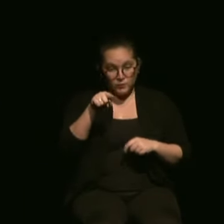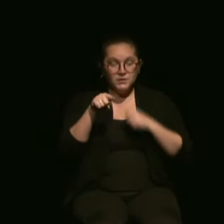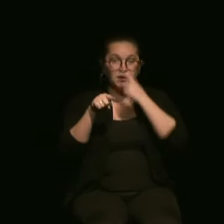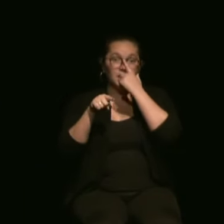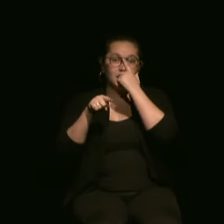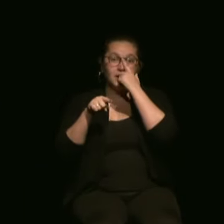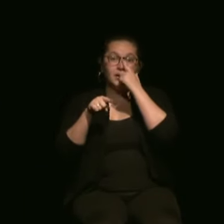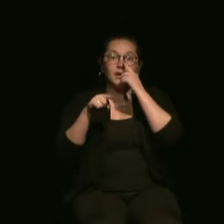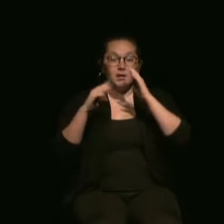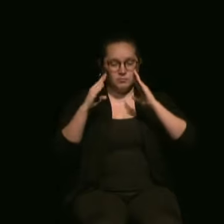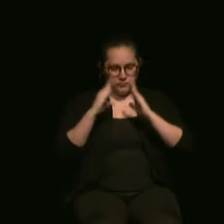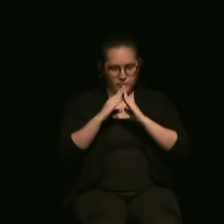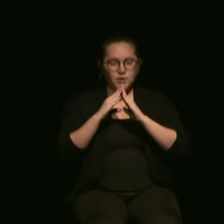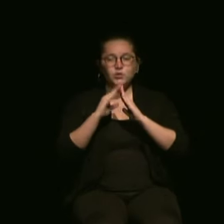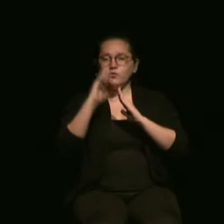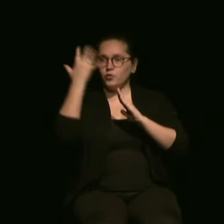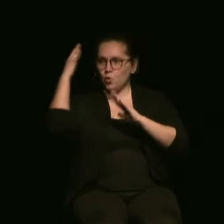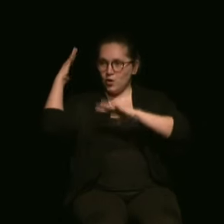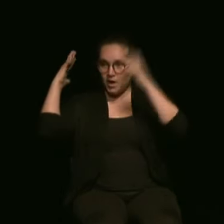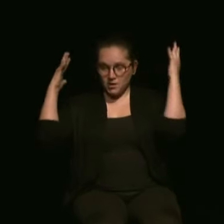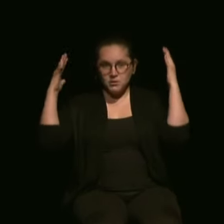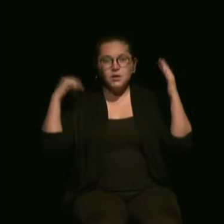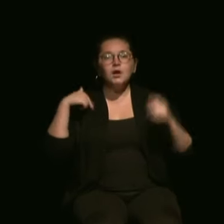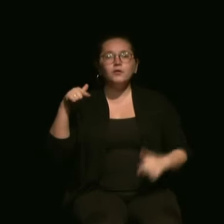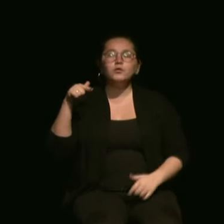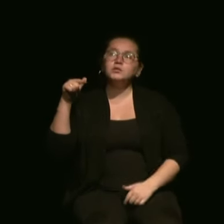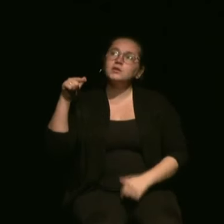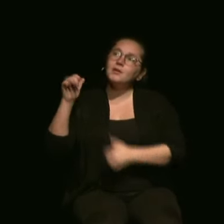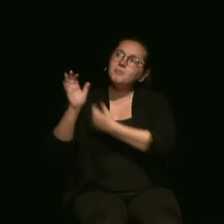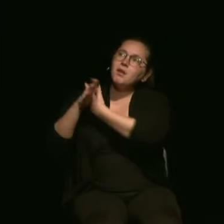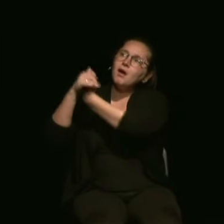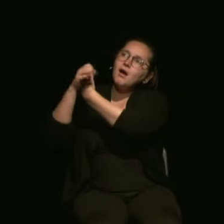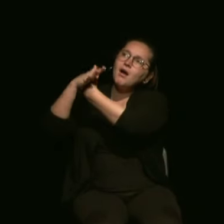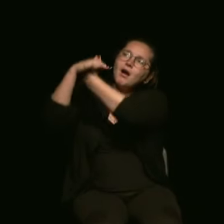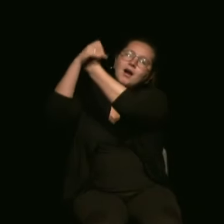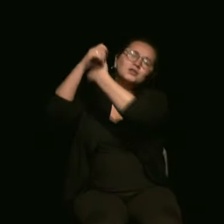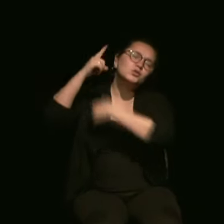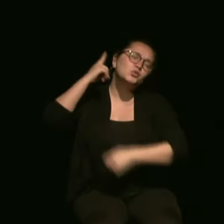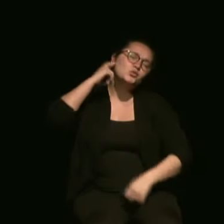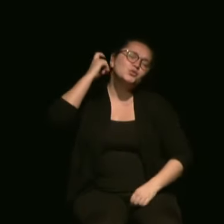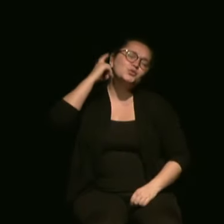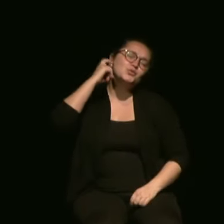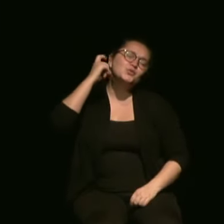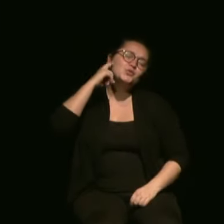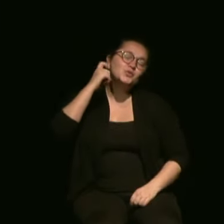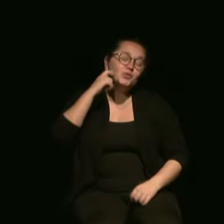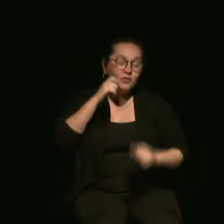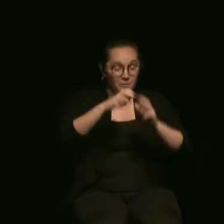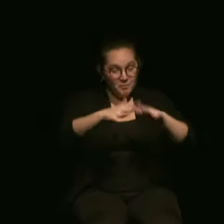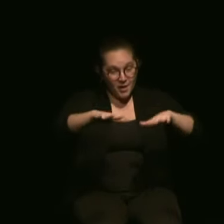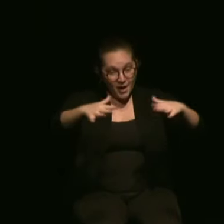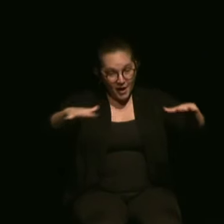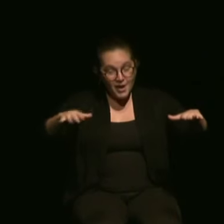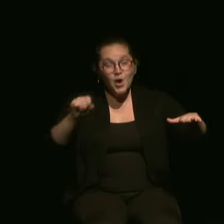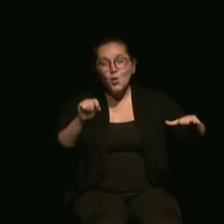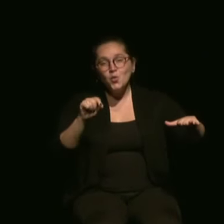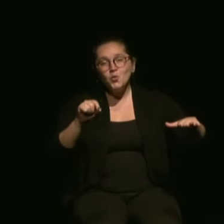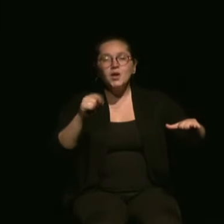Quando você mora perto de uma floresta, você ouve o som dos pássaros. Quando você está perto de uma praia, você ouve o